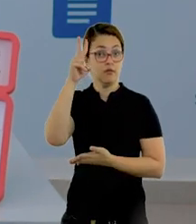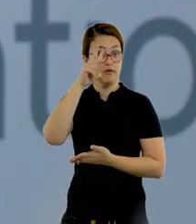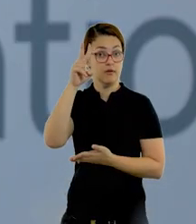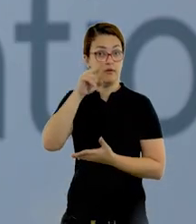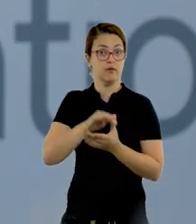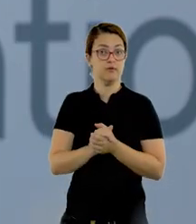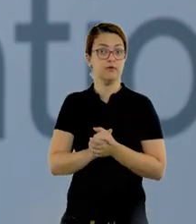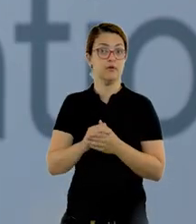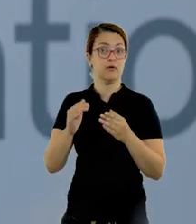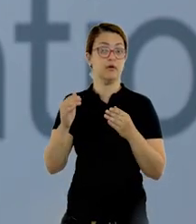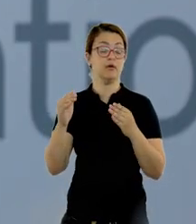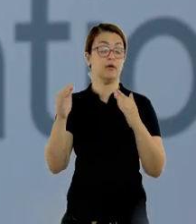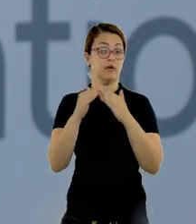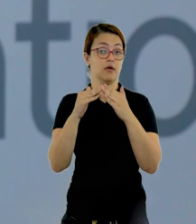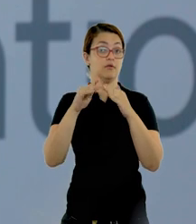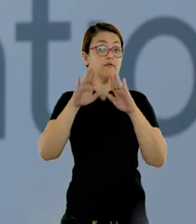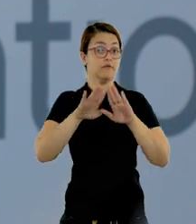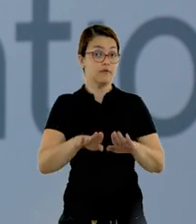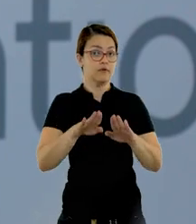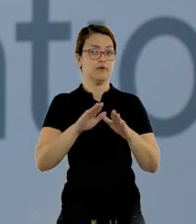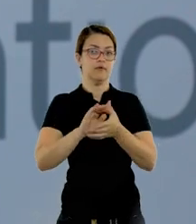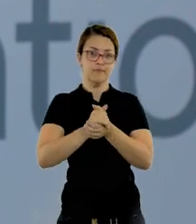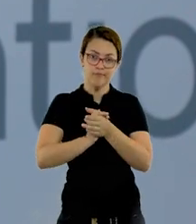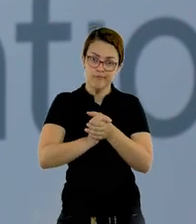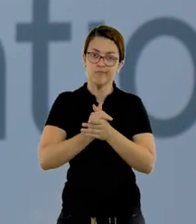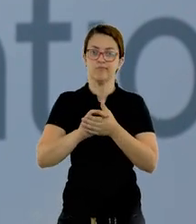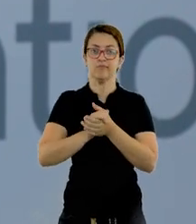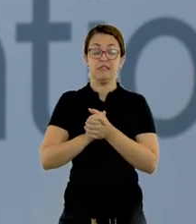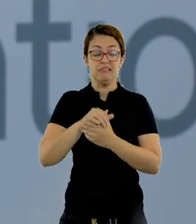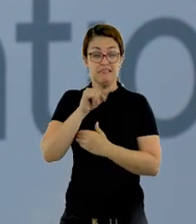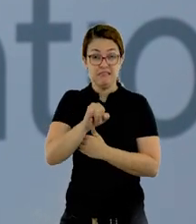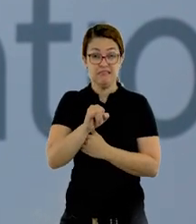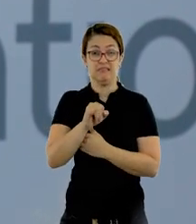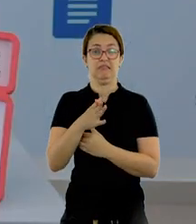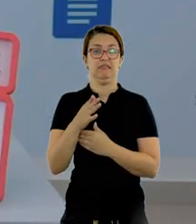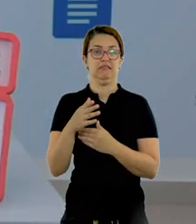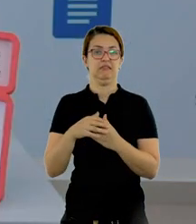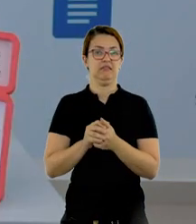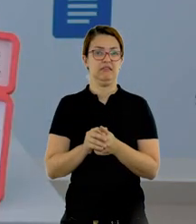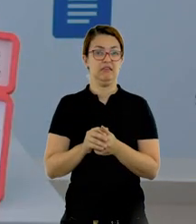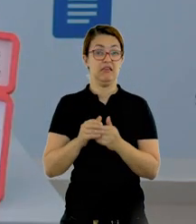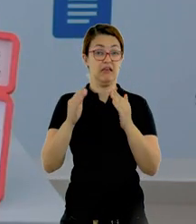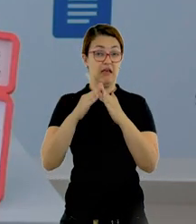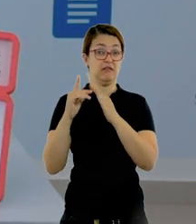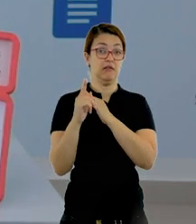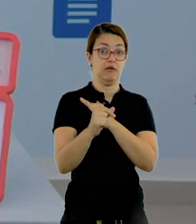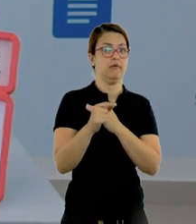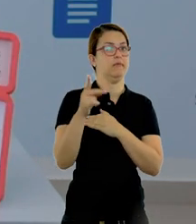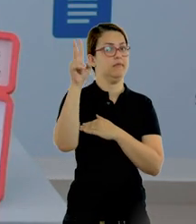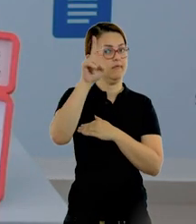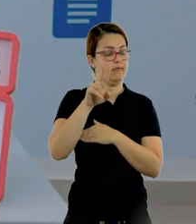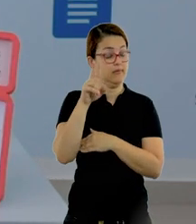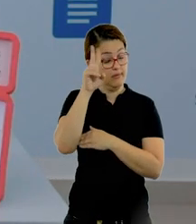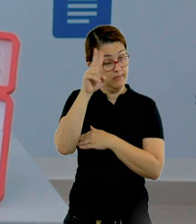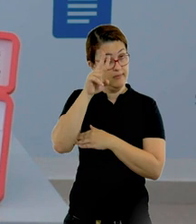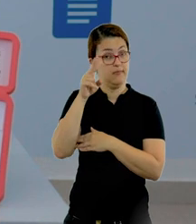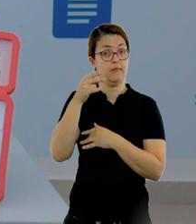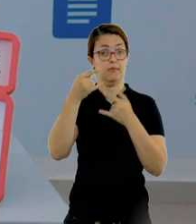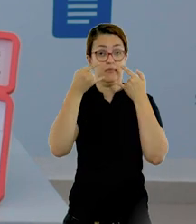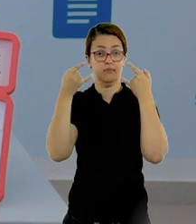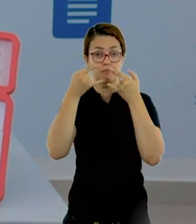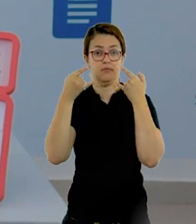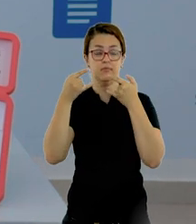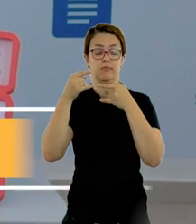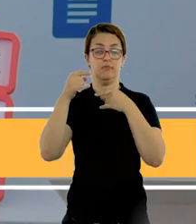de hoje. E não esqueçam, fiquem em casa, lave bem as mãos. Caso forem sair às ruas, não esqueçam de usar a máscara,